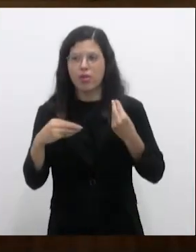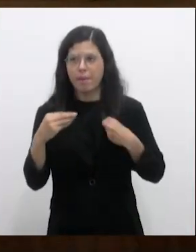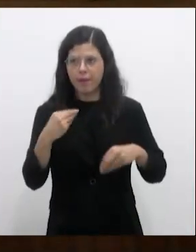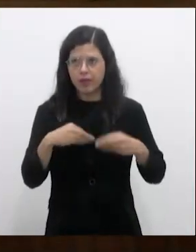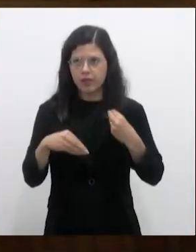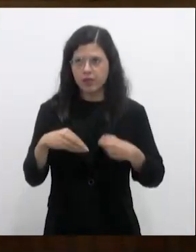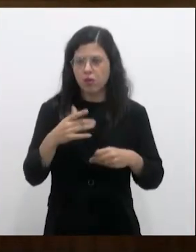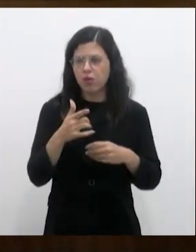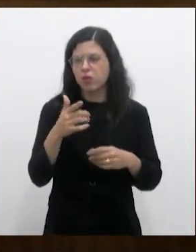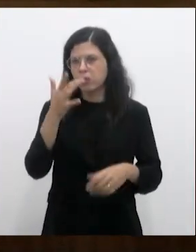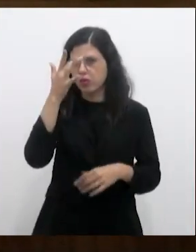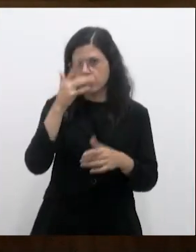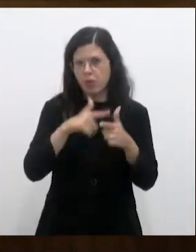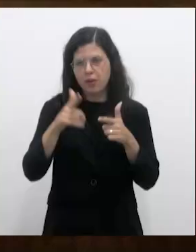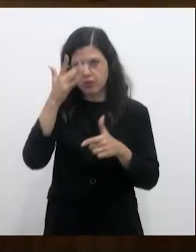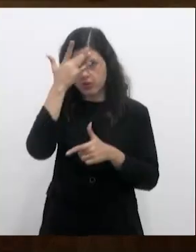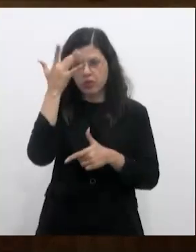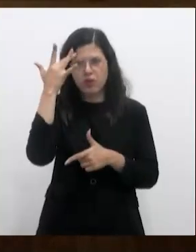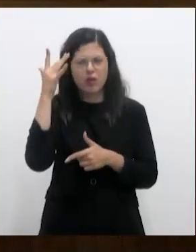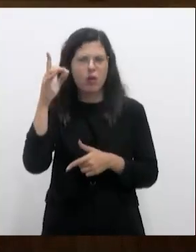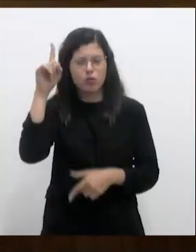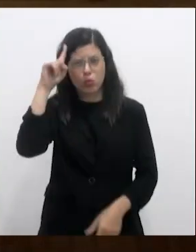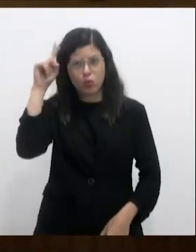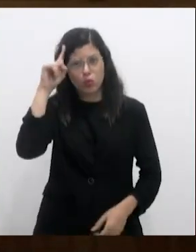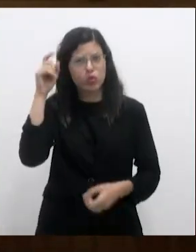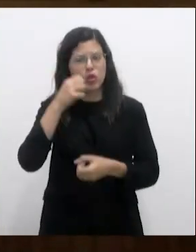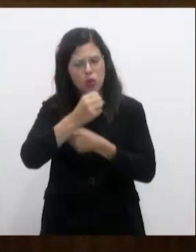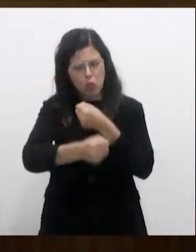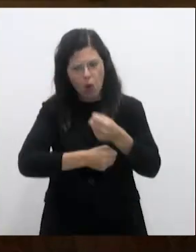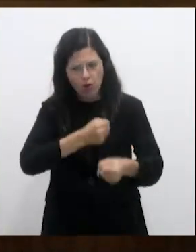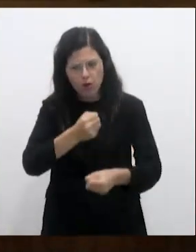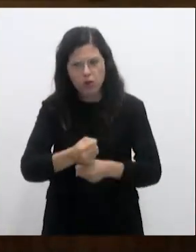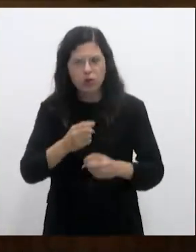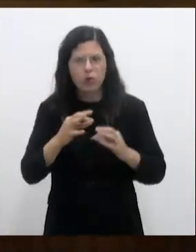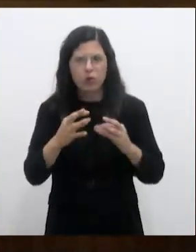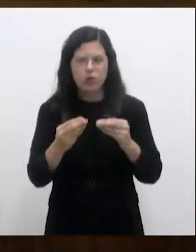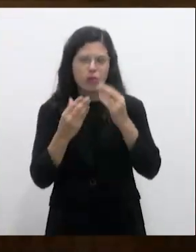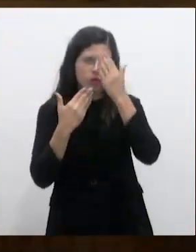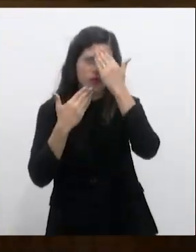mental são todos os dias e durante o ano inteiro. Então, muito obrigado.